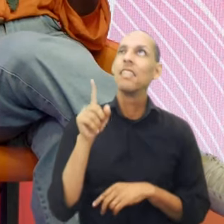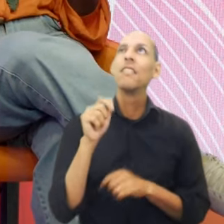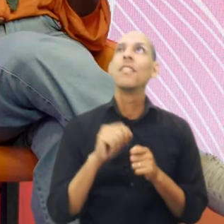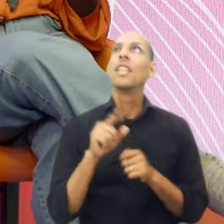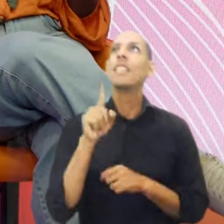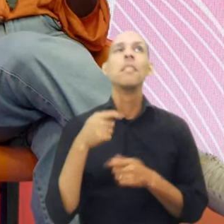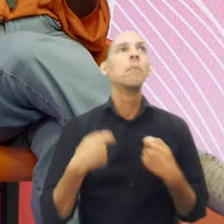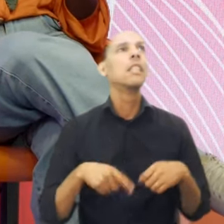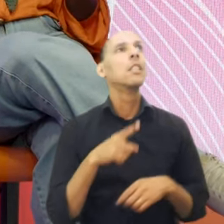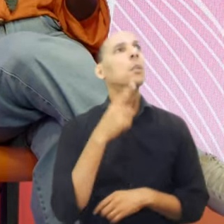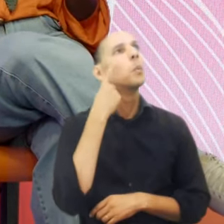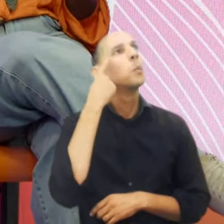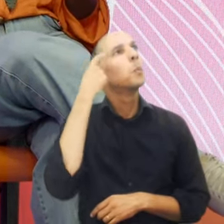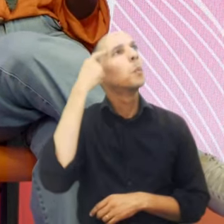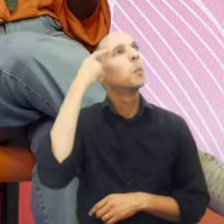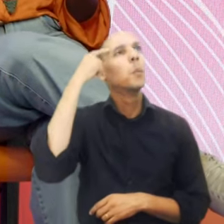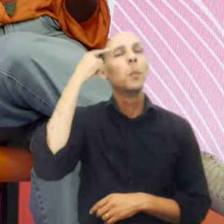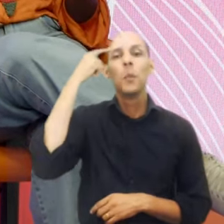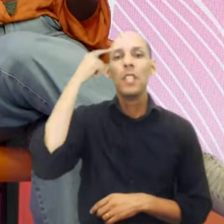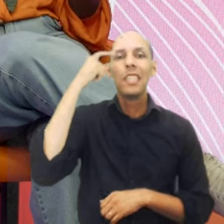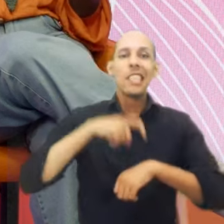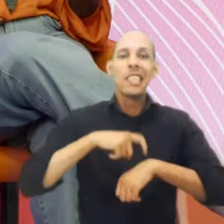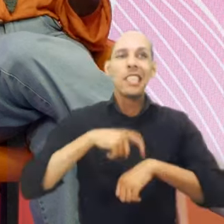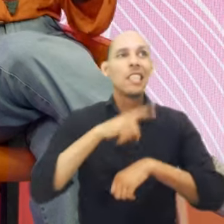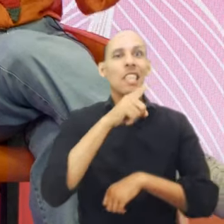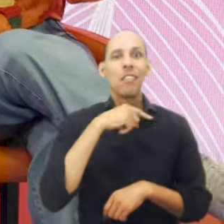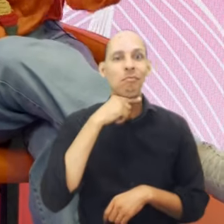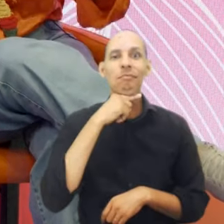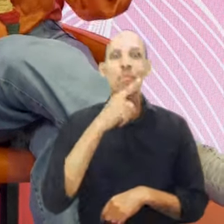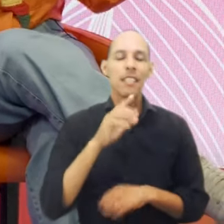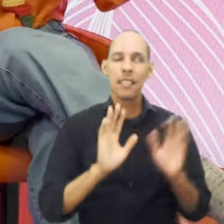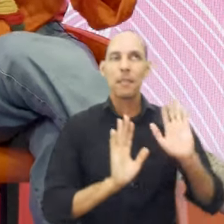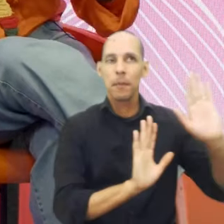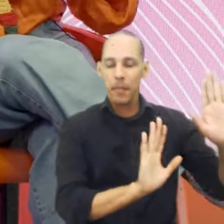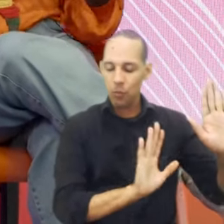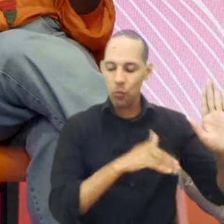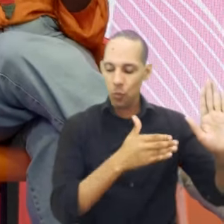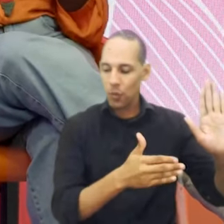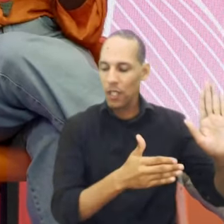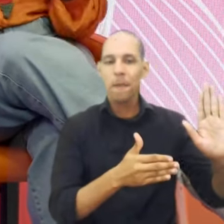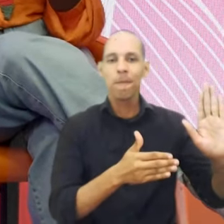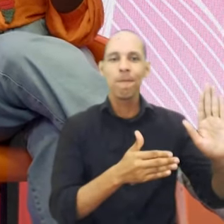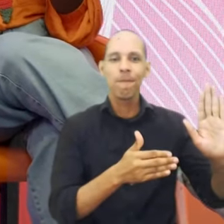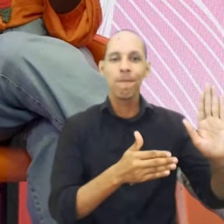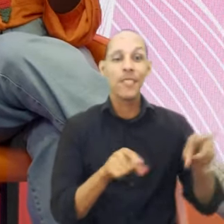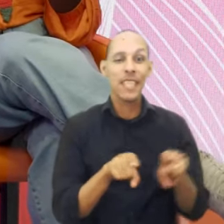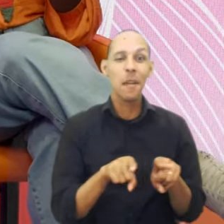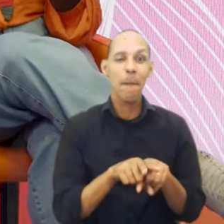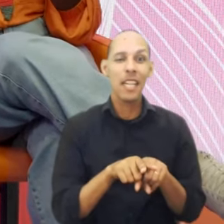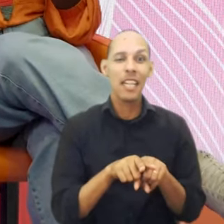aquilo dali. E aquilo dali demanda muito tempo. E aí quando você vê, você já tá muito tempo, não posso fazer isso agora. E tem